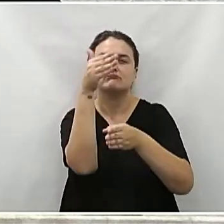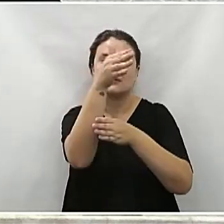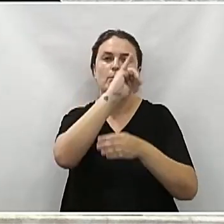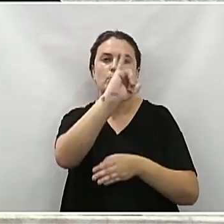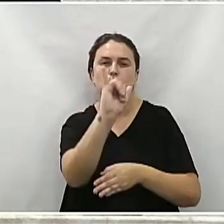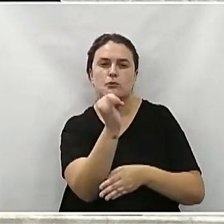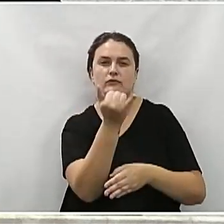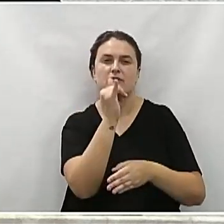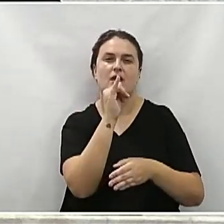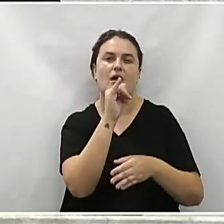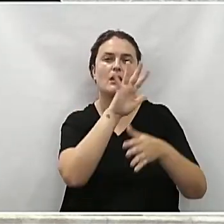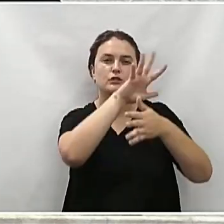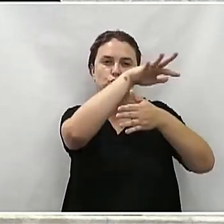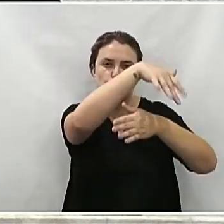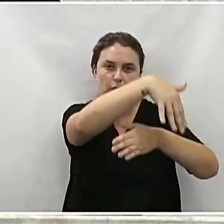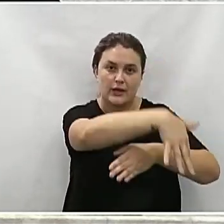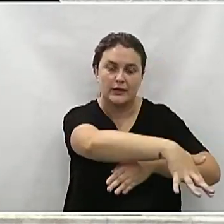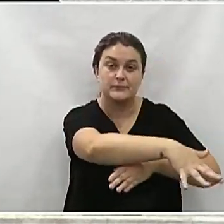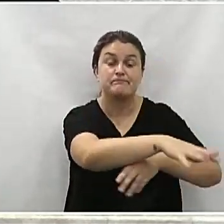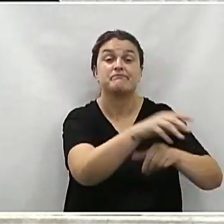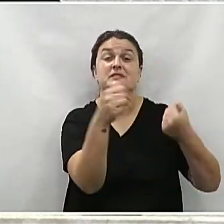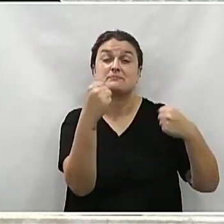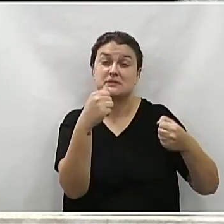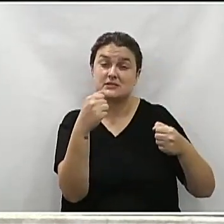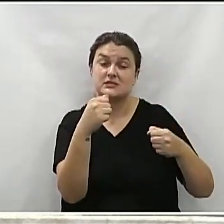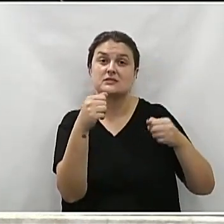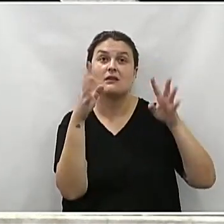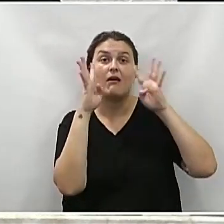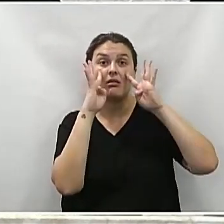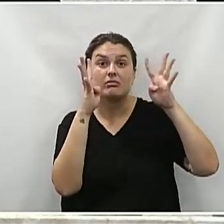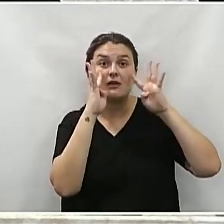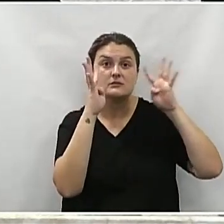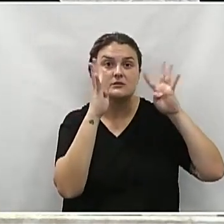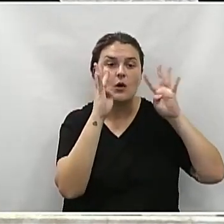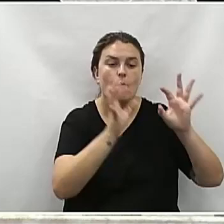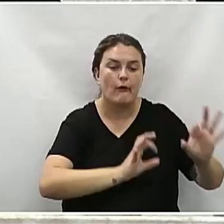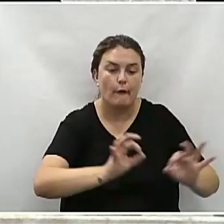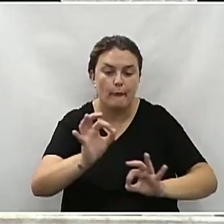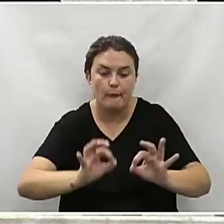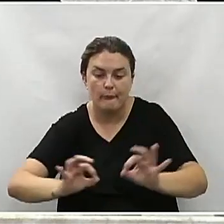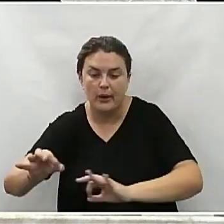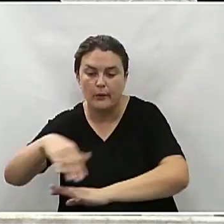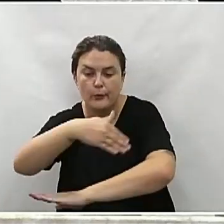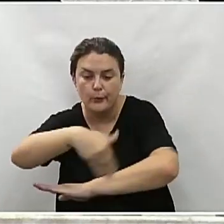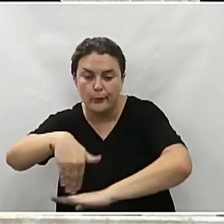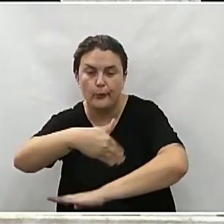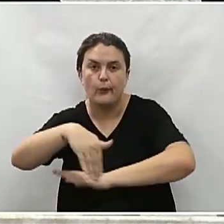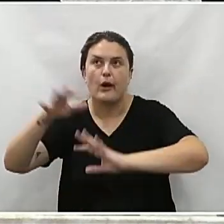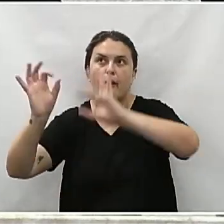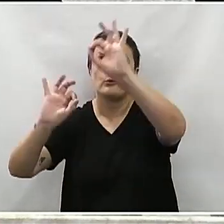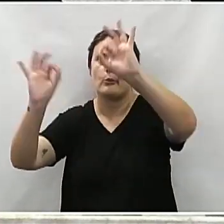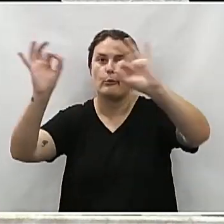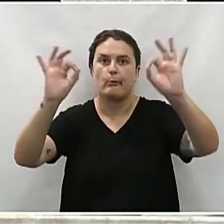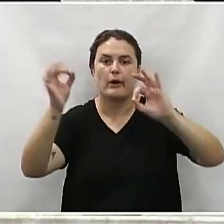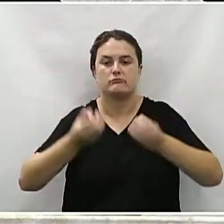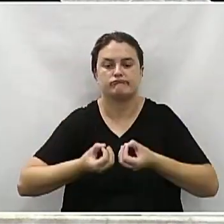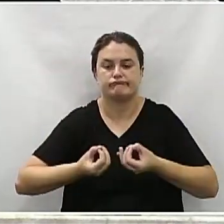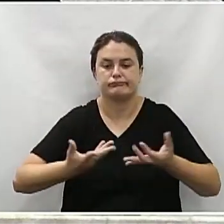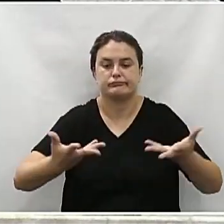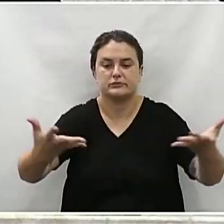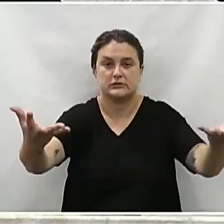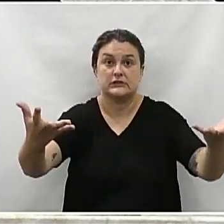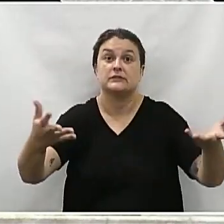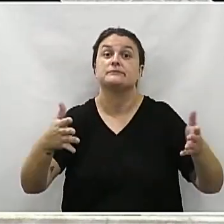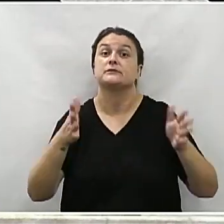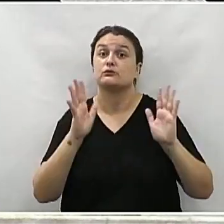que as mesmas disponibilizam. Um olhar carinhoso e profissional é necessário e urgente nesse sentido, tendo em vista o número